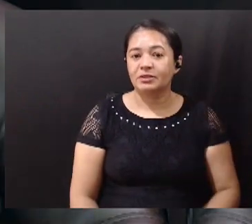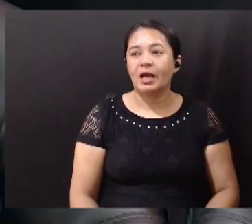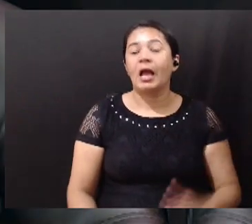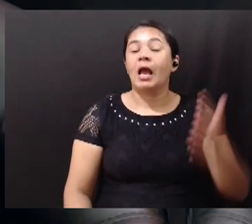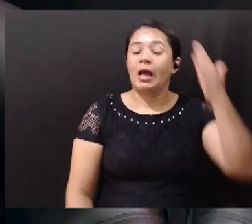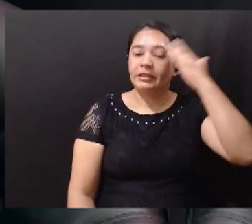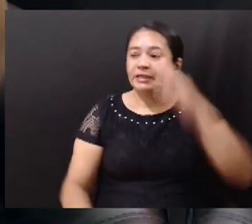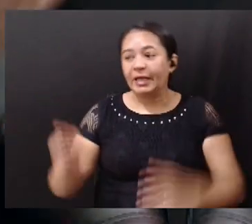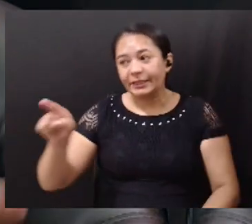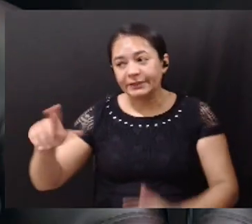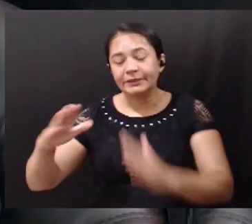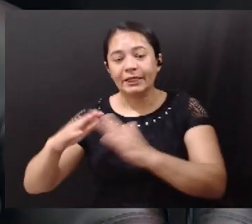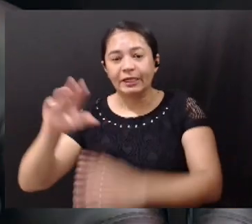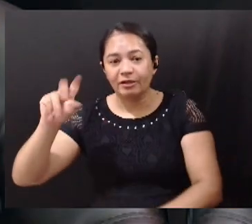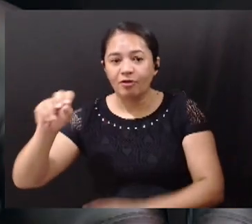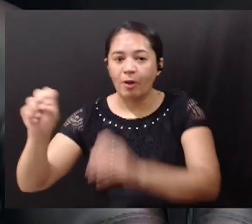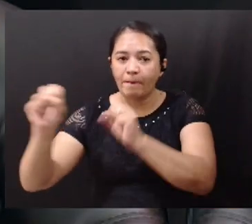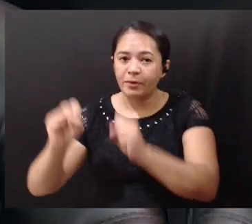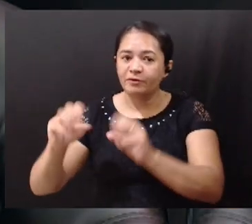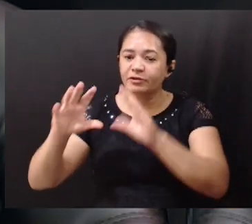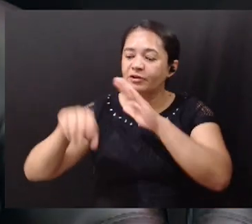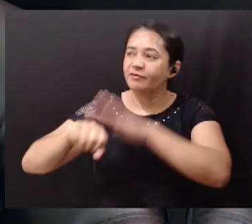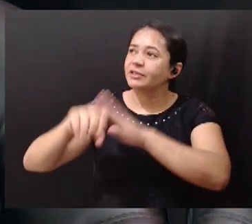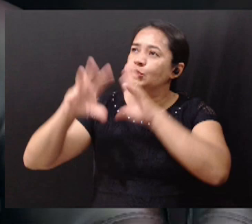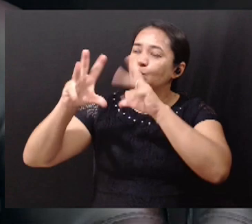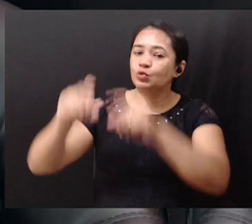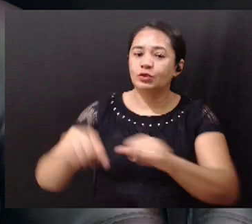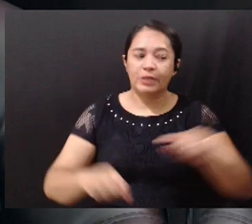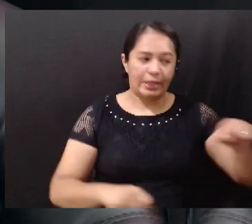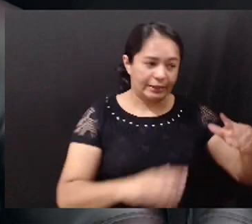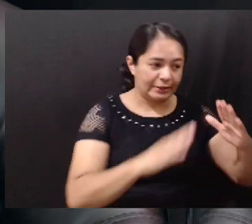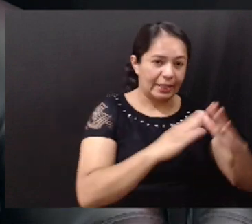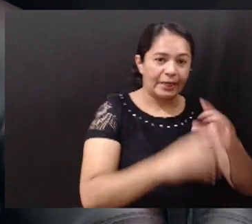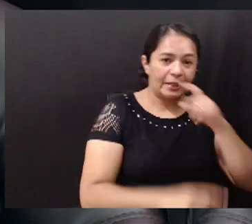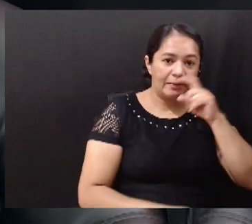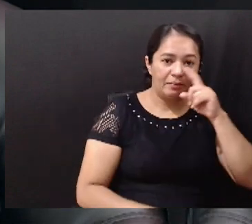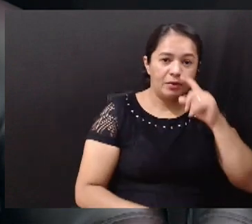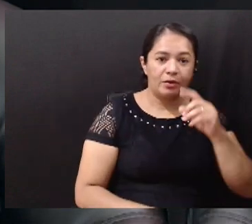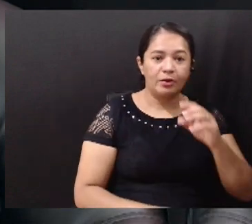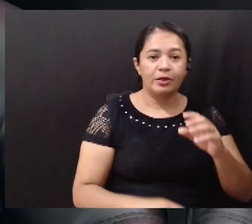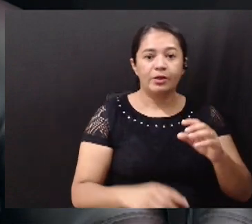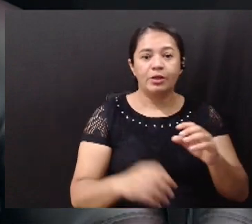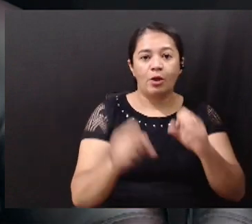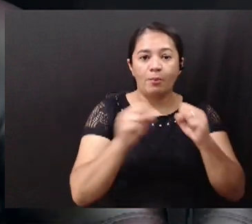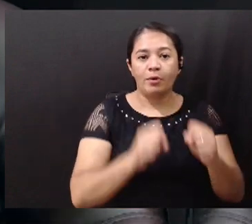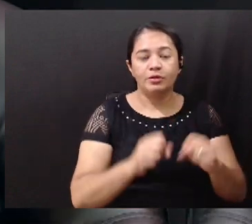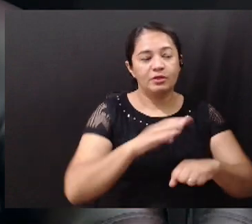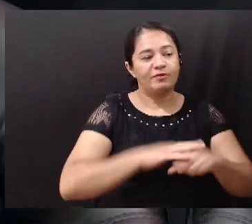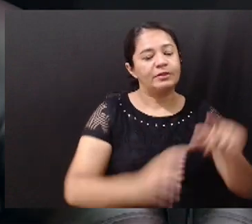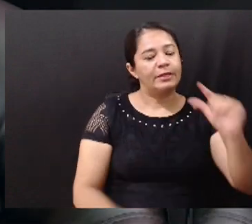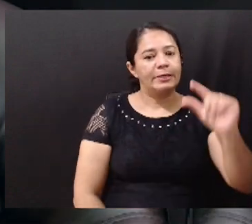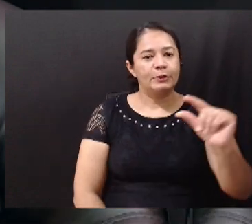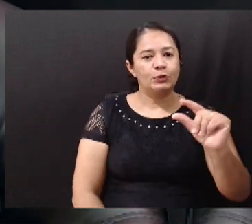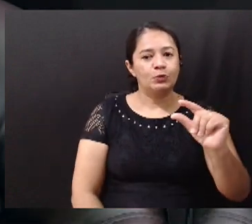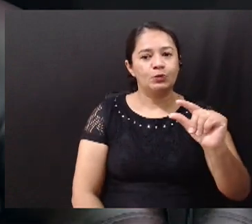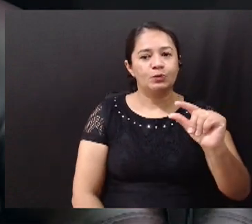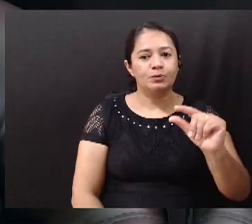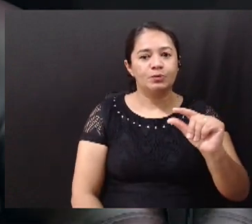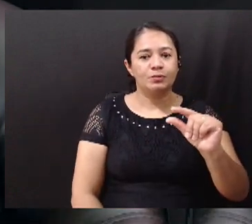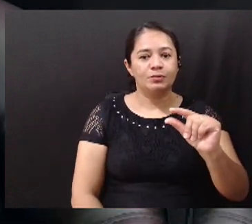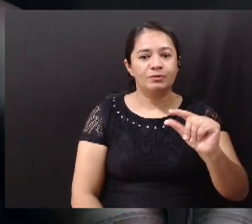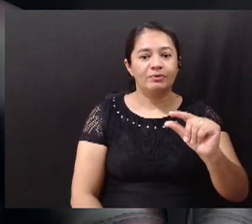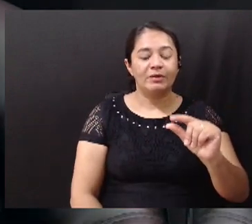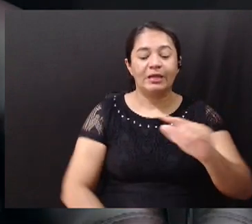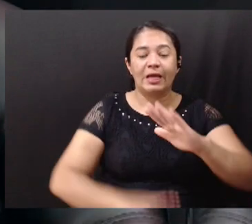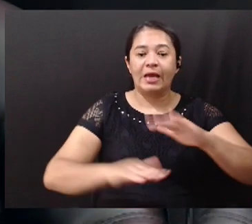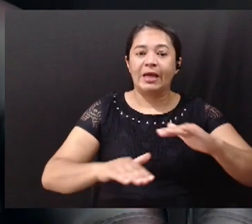minha avó eu posso fazer tudo isso daqui. Aqui na casa dos meus pais eu posso fazer isso daqui, né? E aí a criança discrimina o ambiente.